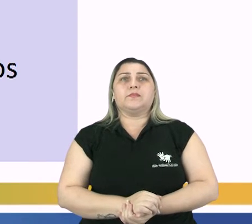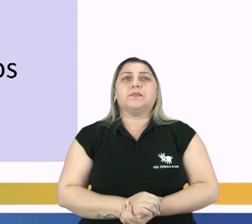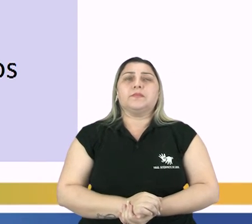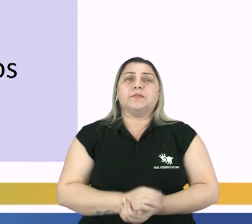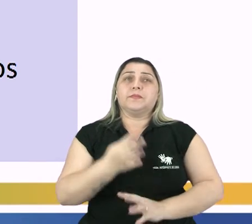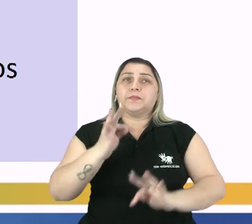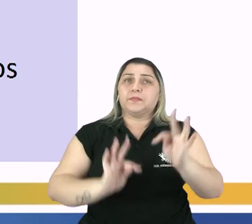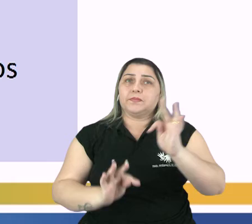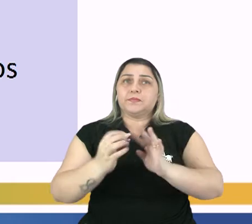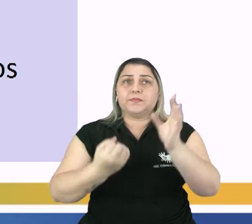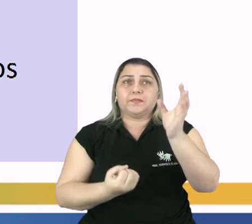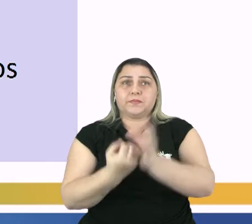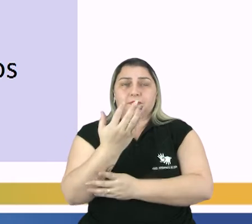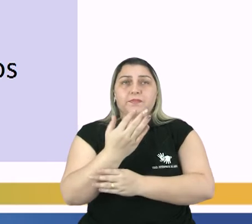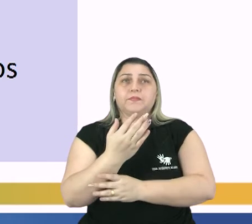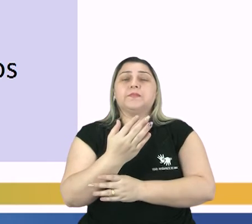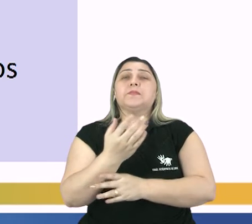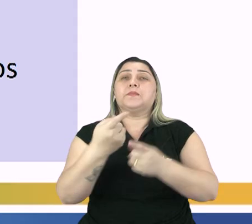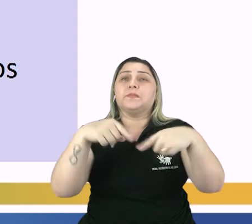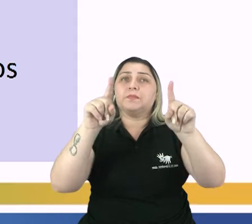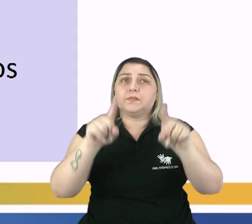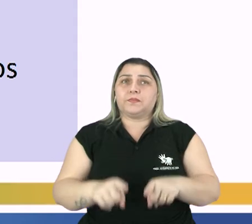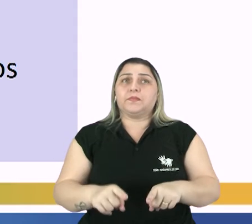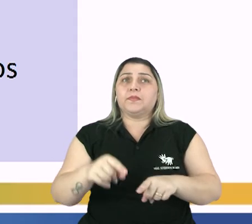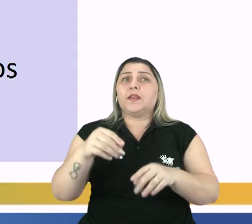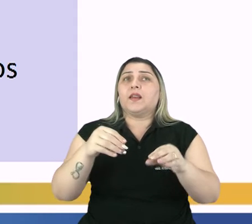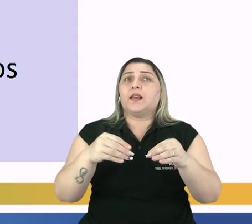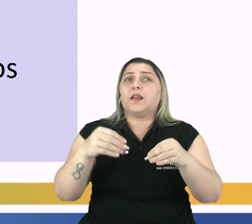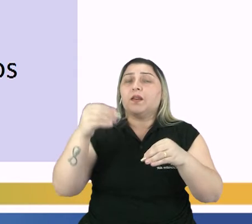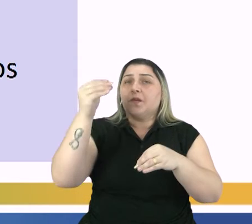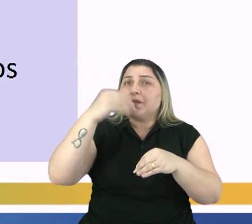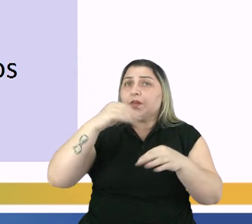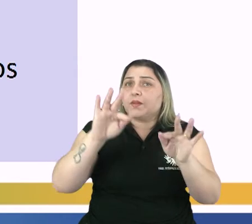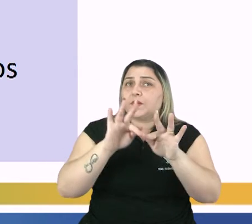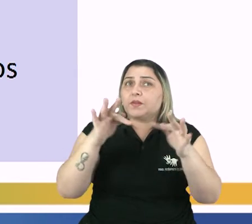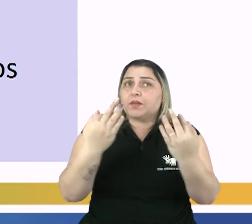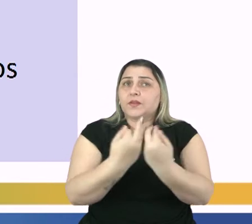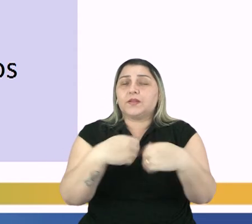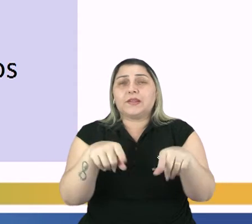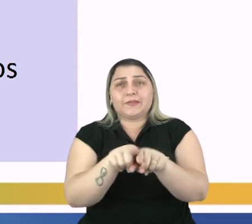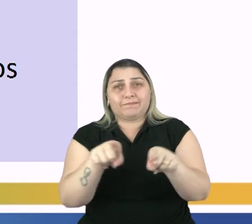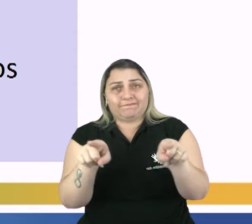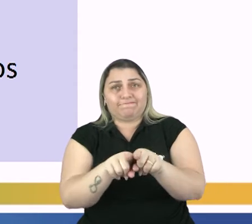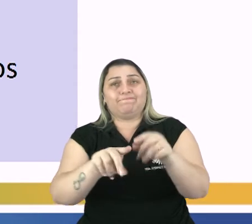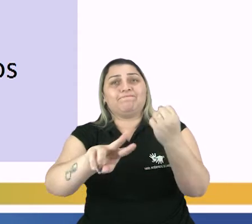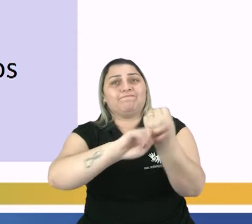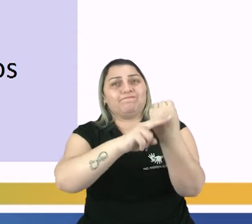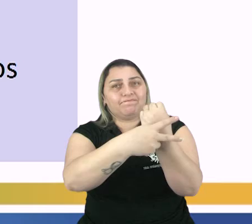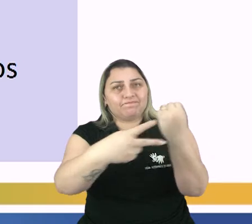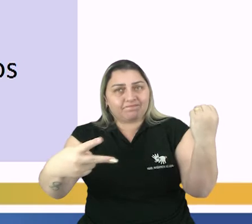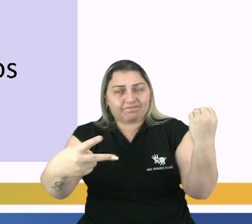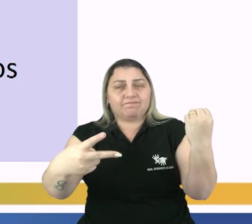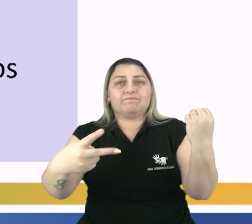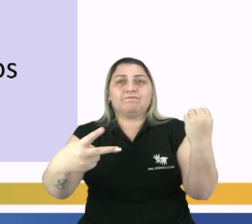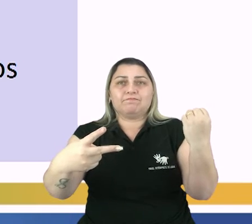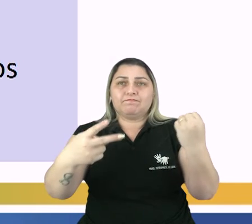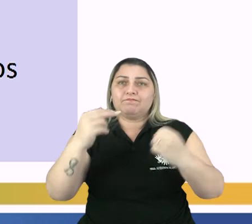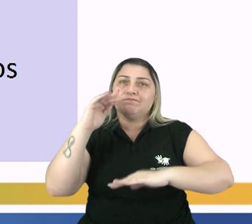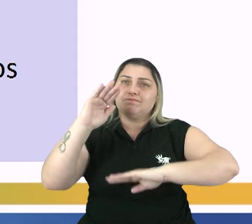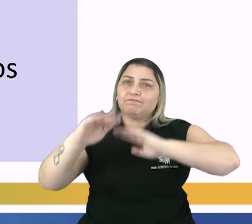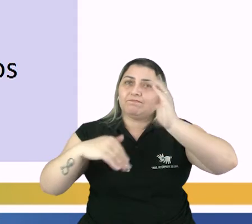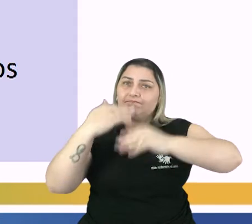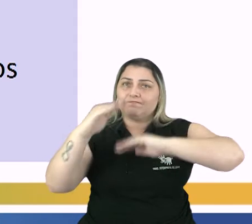tecnologia. Veio o surgimento da classe operária e enfraquecimento dos laços familiares também é uma consequência desse